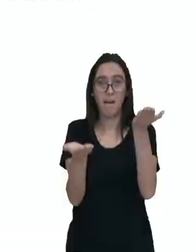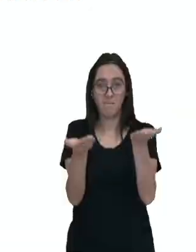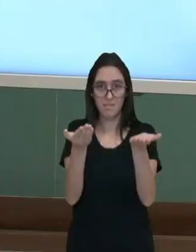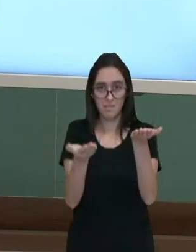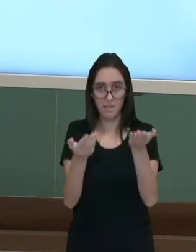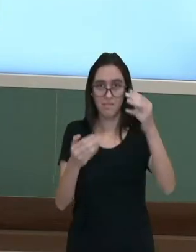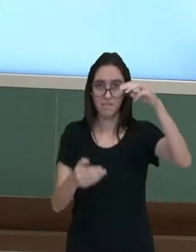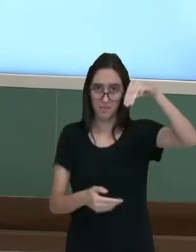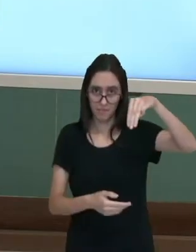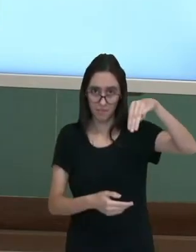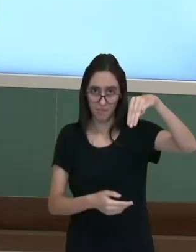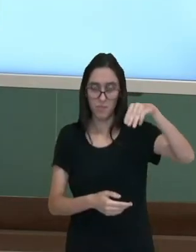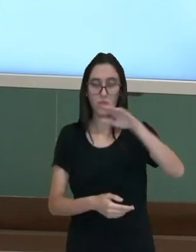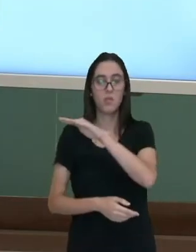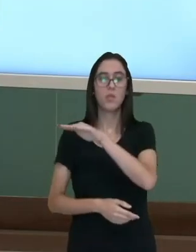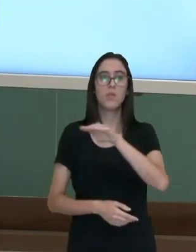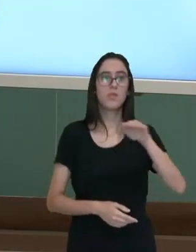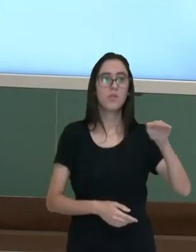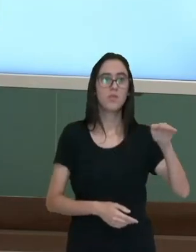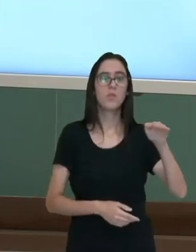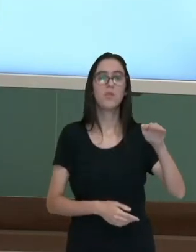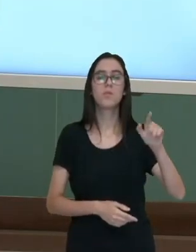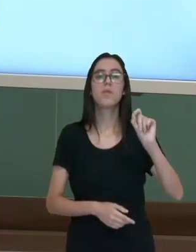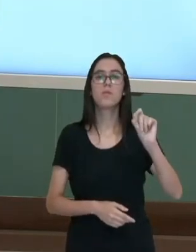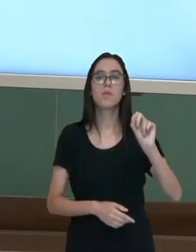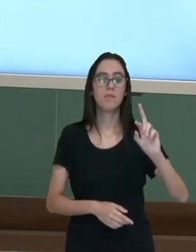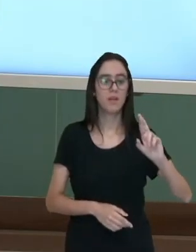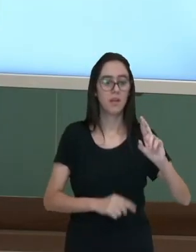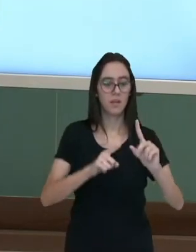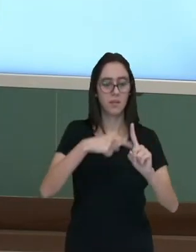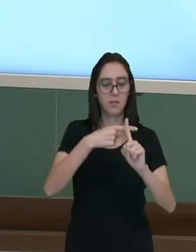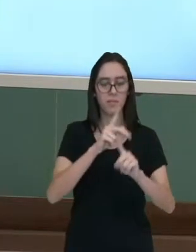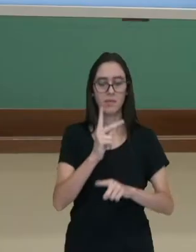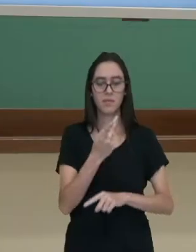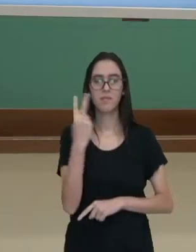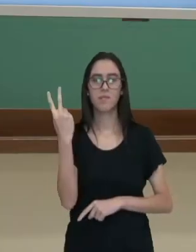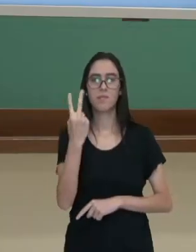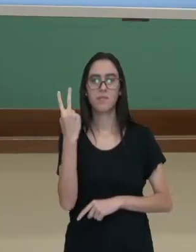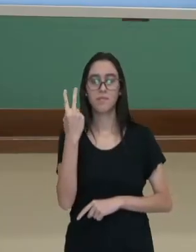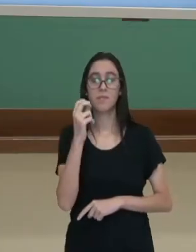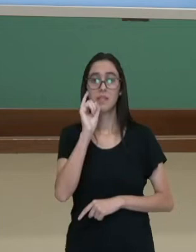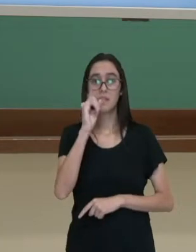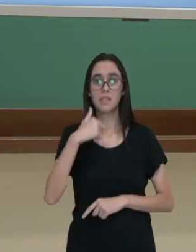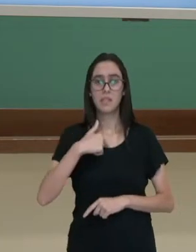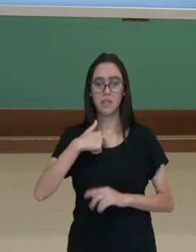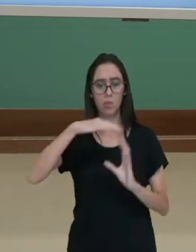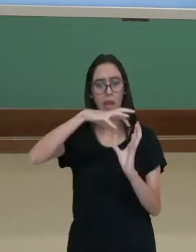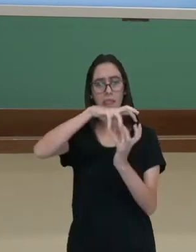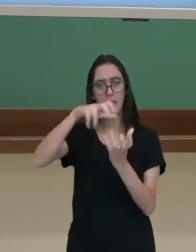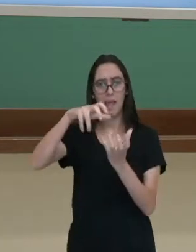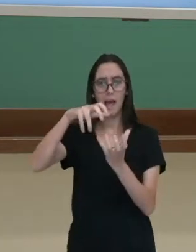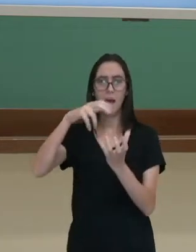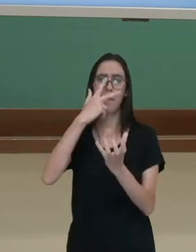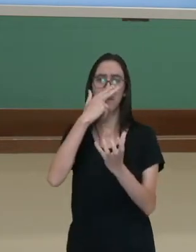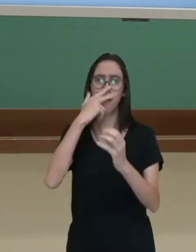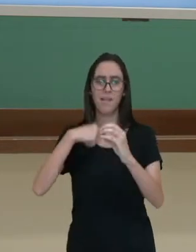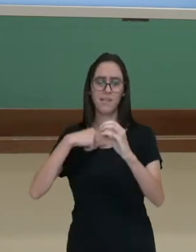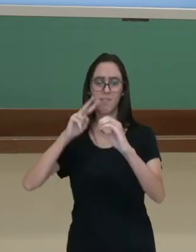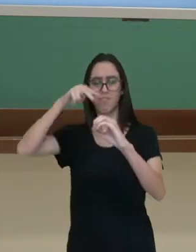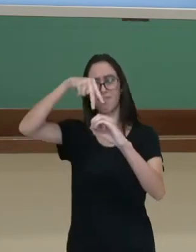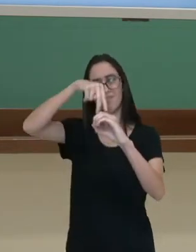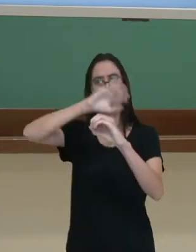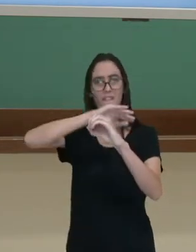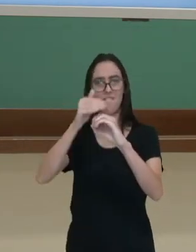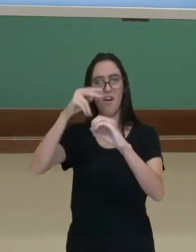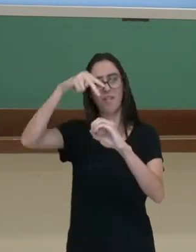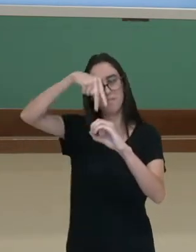Terra, sobre a distância que eu estou do seu centro. Se eu estou na superfície da Terra, eu posso dizer que esse valor